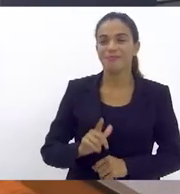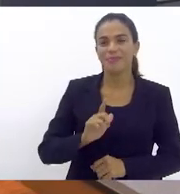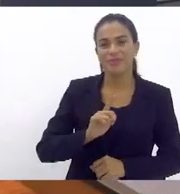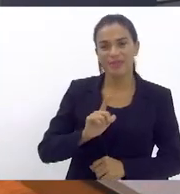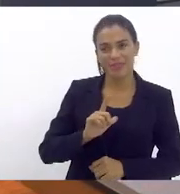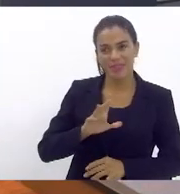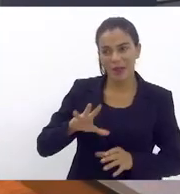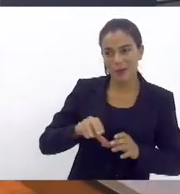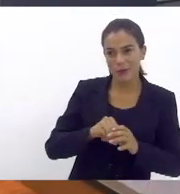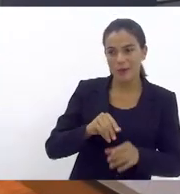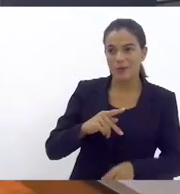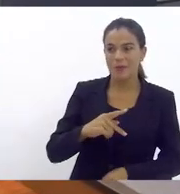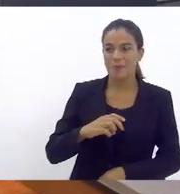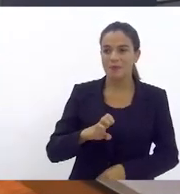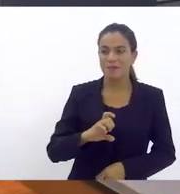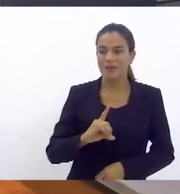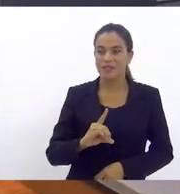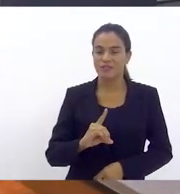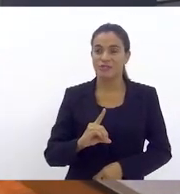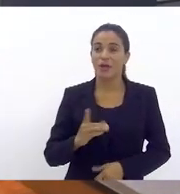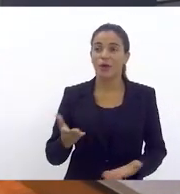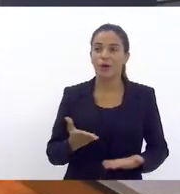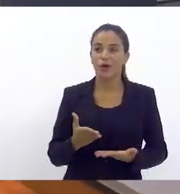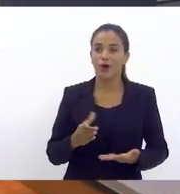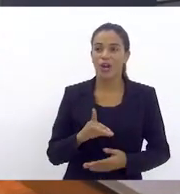agora a senhora Lídia